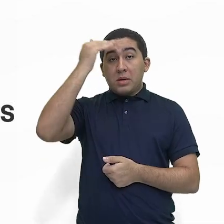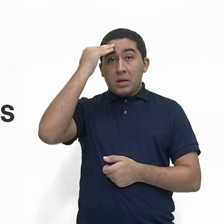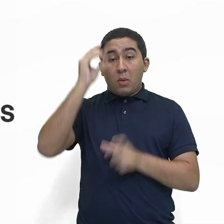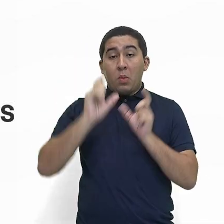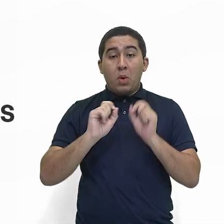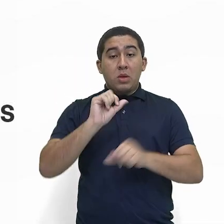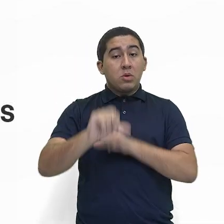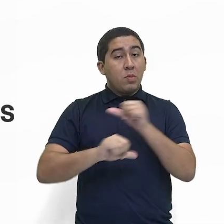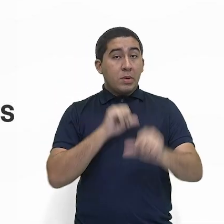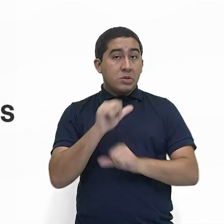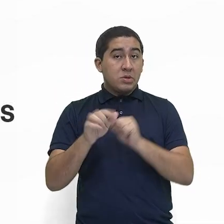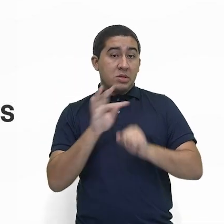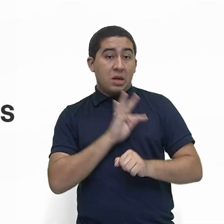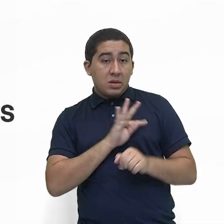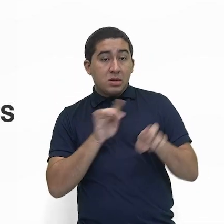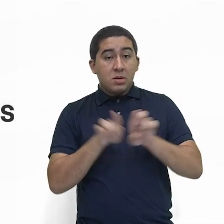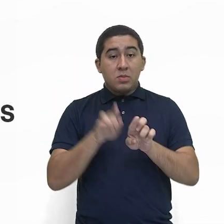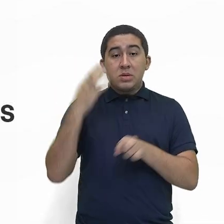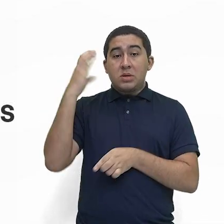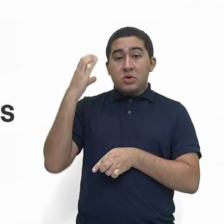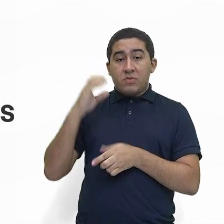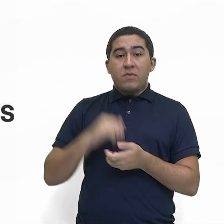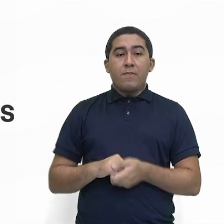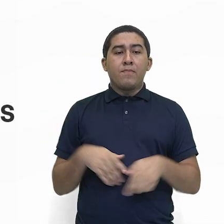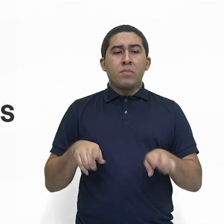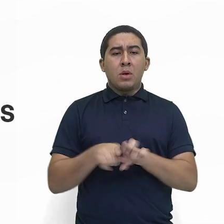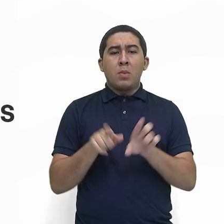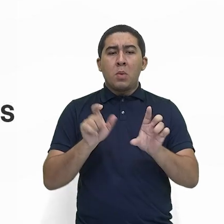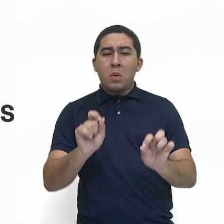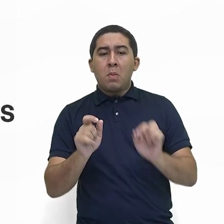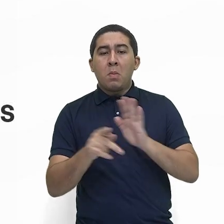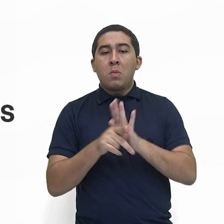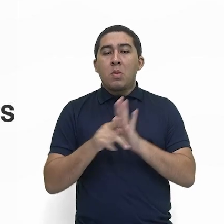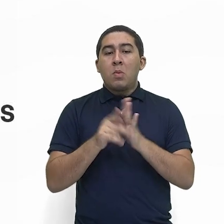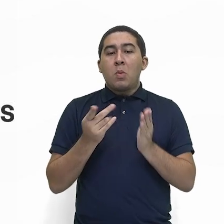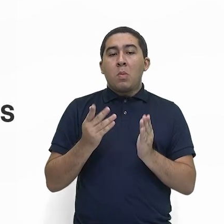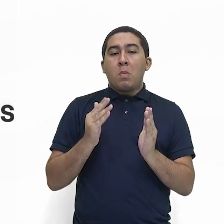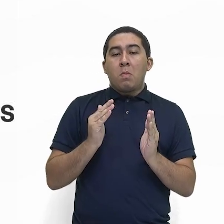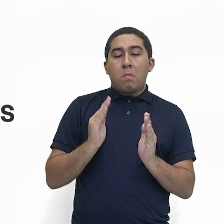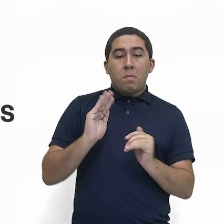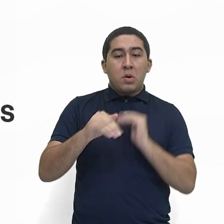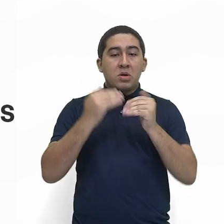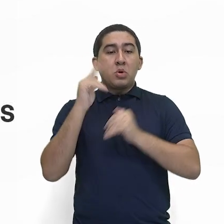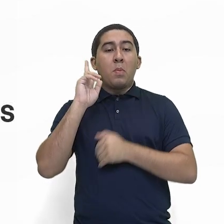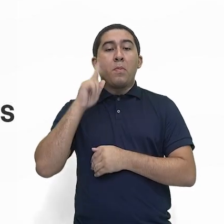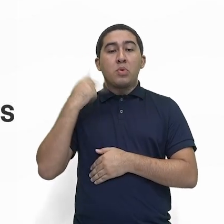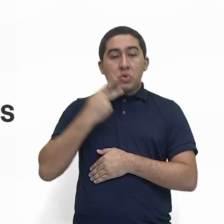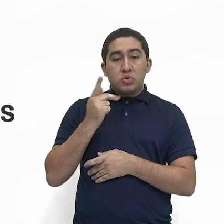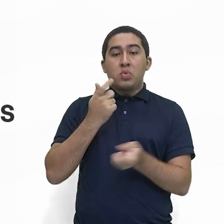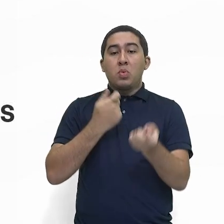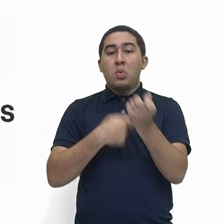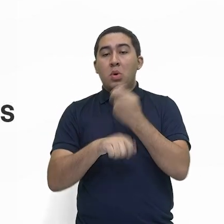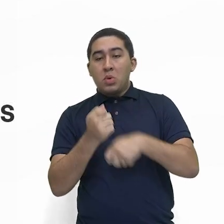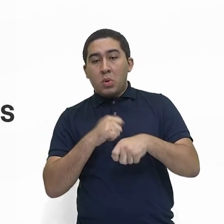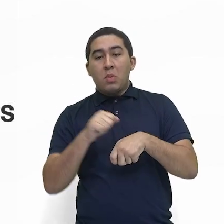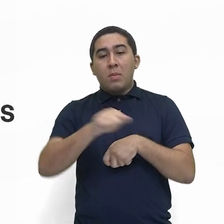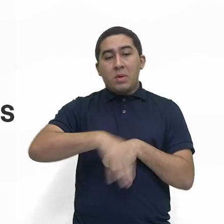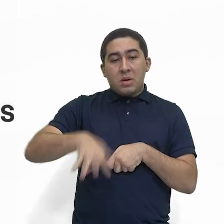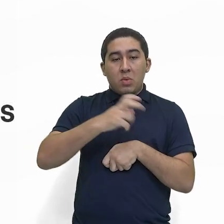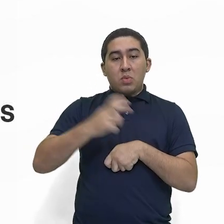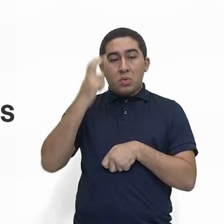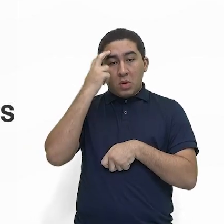das transformações técnicas e científicas, bem como dos processos políticos, econômicos, ambientais